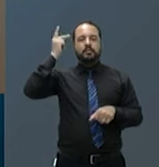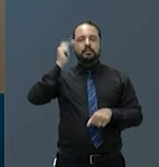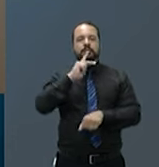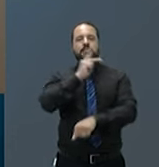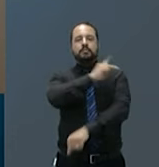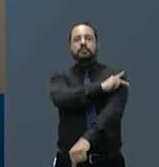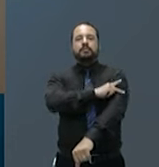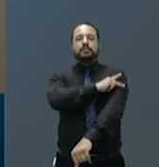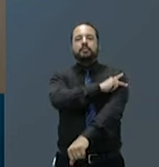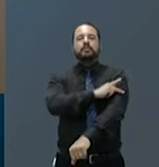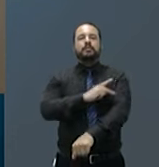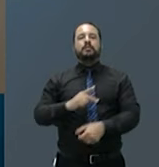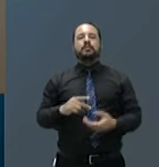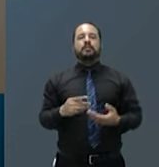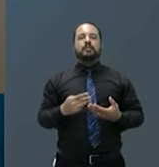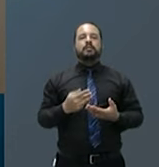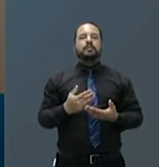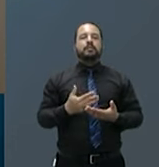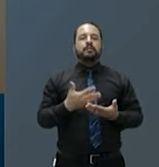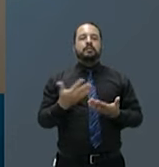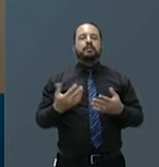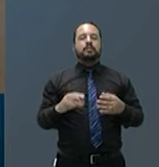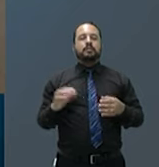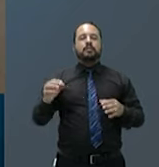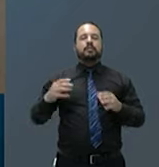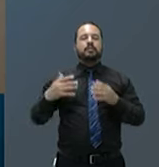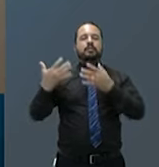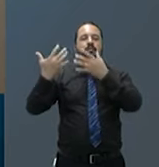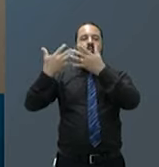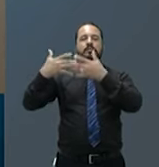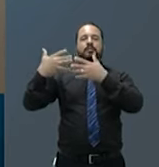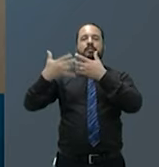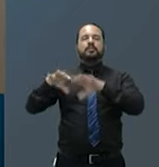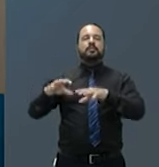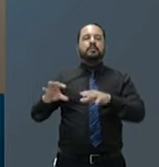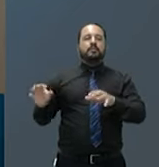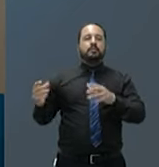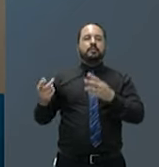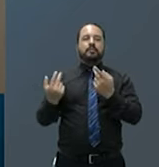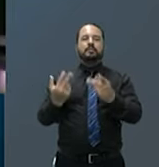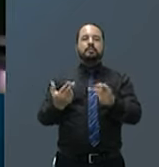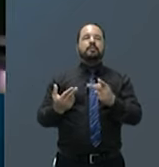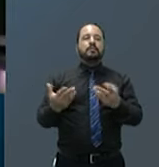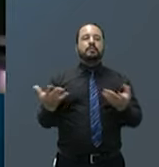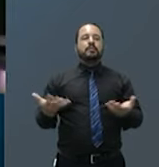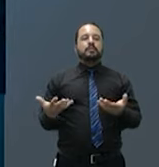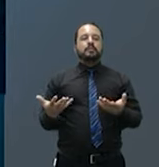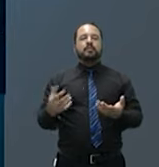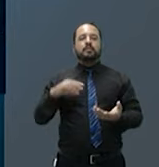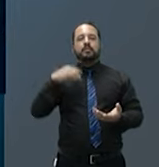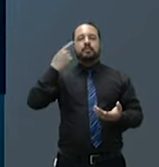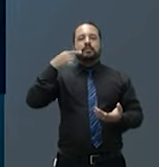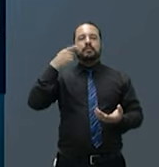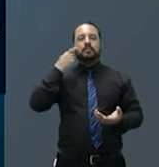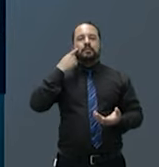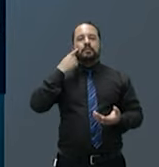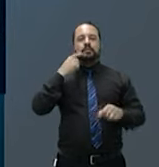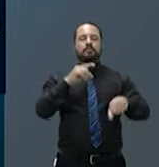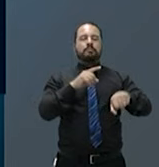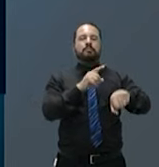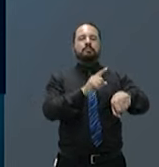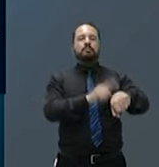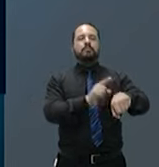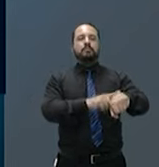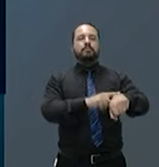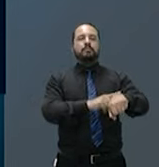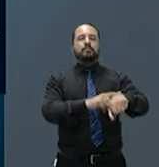protesta pela necessidade de aplicação do mesmo raciocínio utilizado por esta polêmica corte. Doutora, só uma coisa, o seu tempo já está esgotado, se